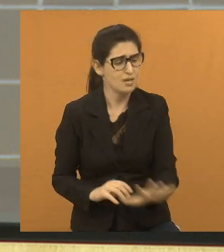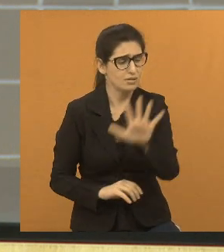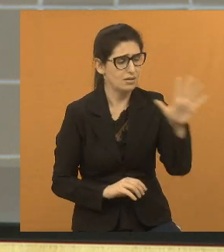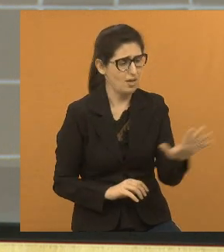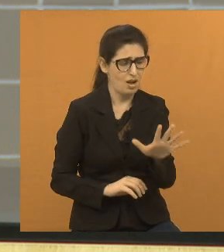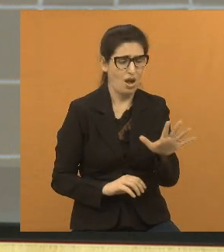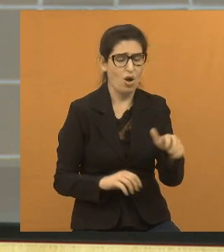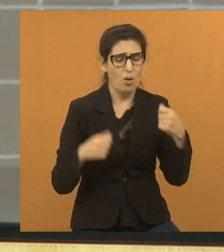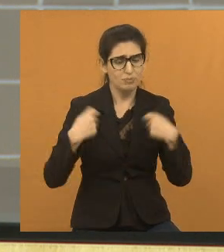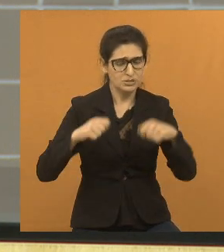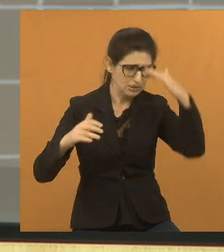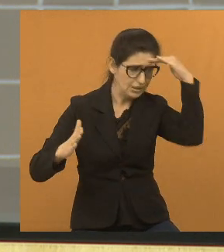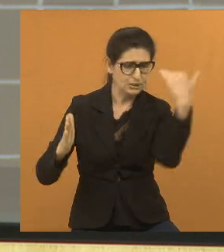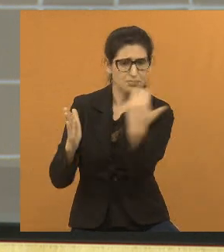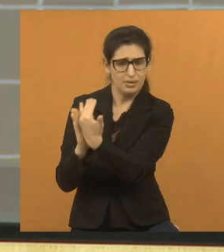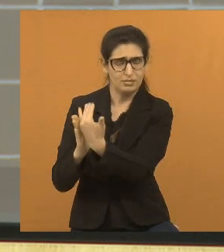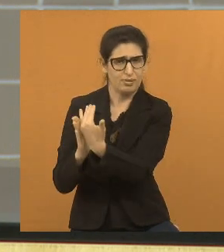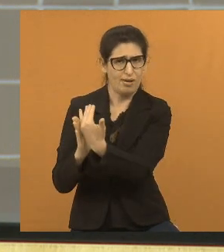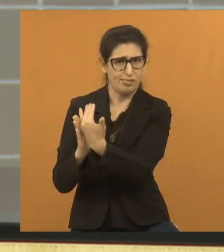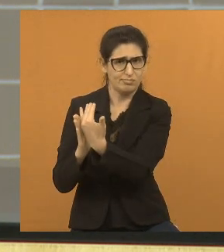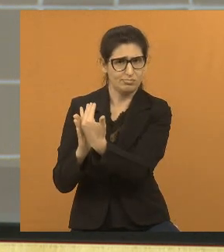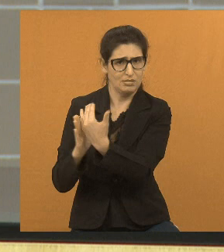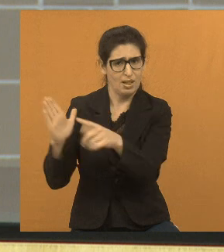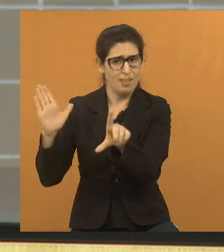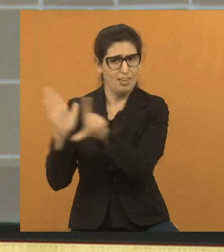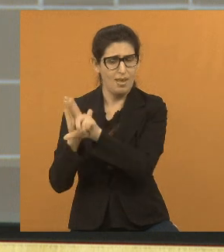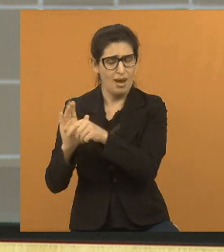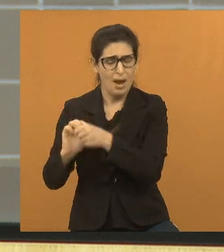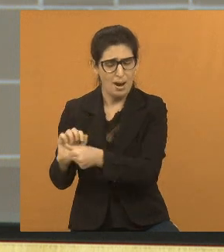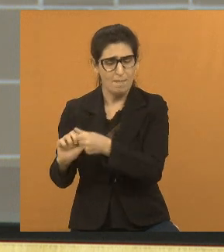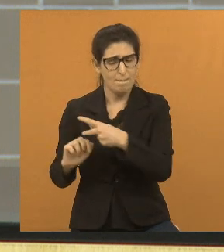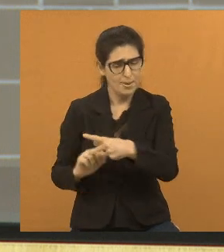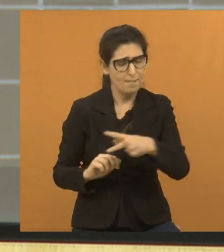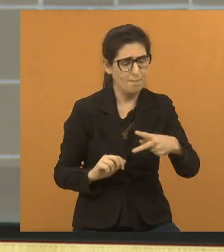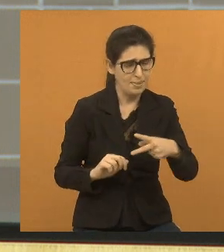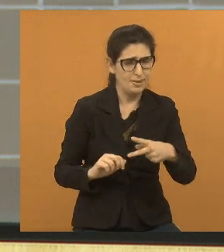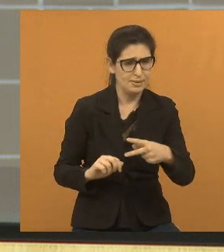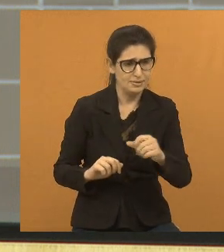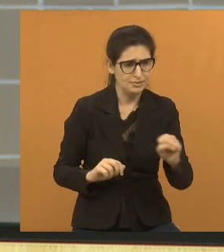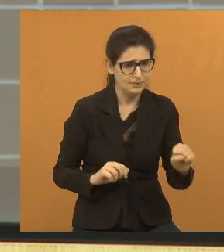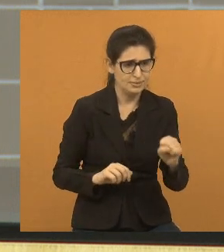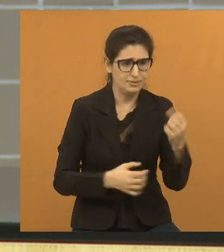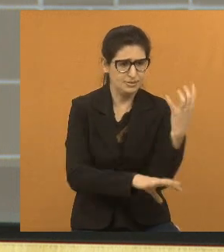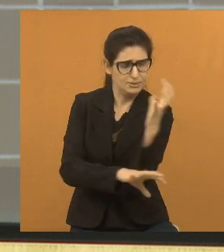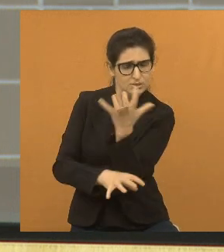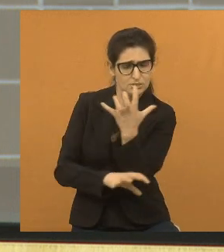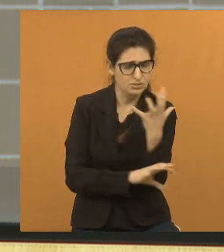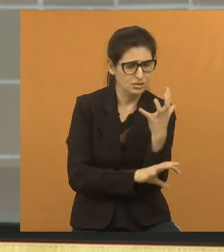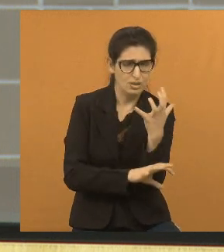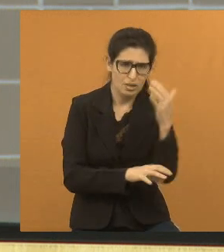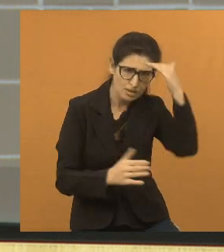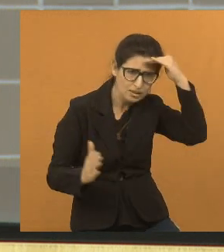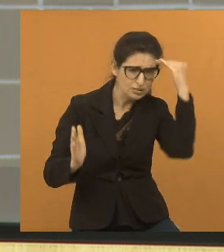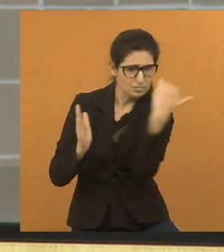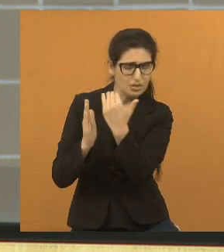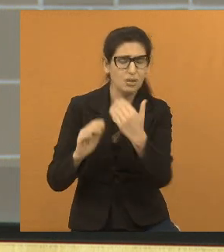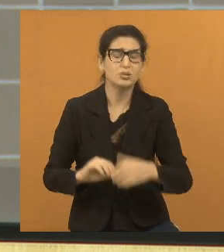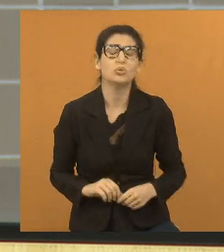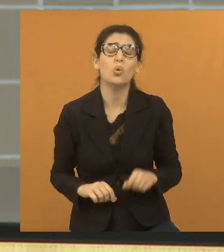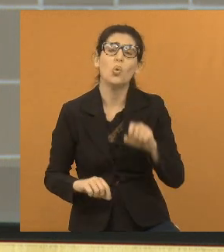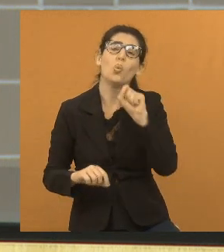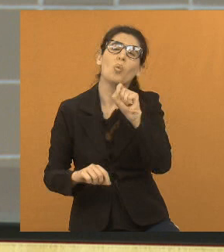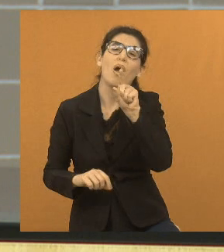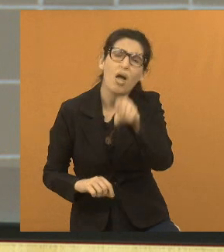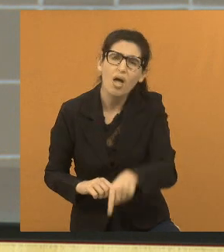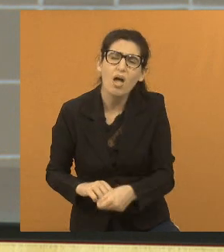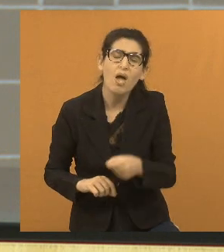deve ser a questão das APPs. A gente está fazendo esse estudo para chegar numa proposta que seja mais adequada. Em relação à mineração, é sempre